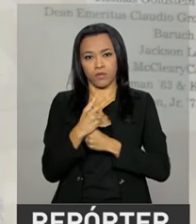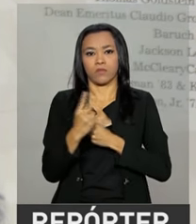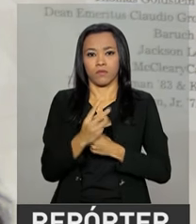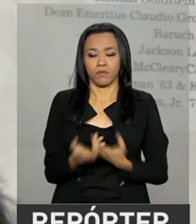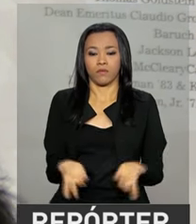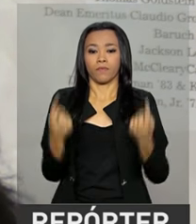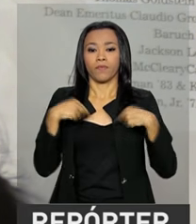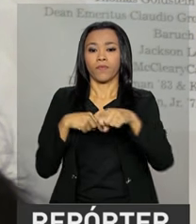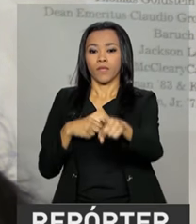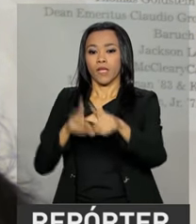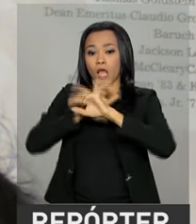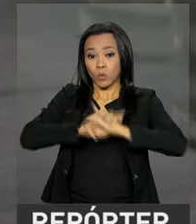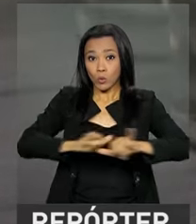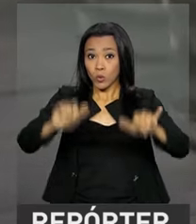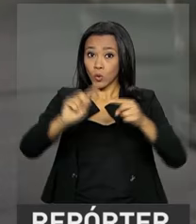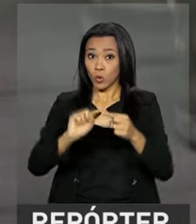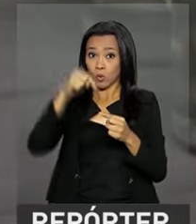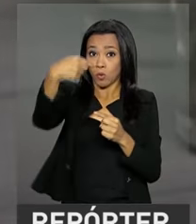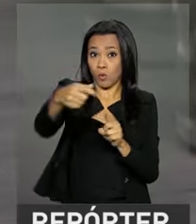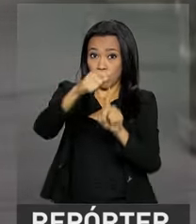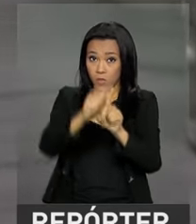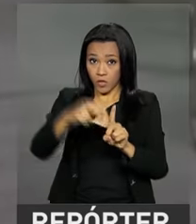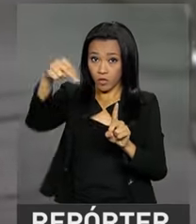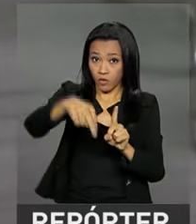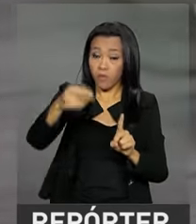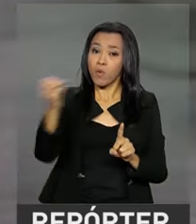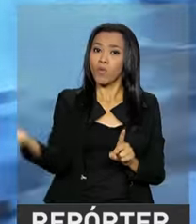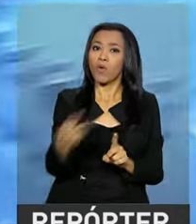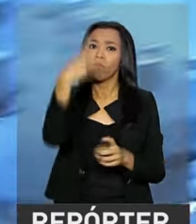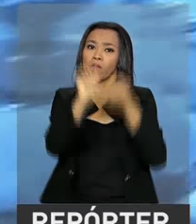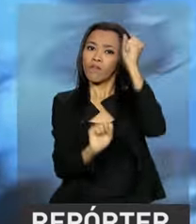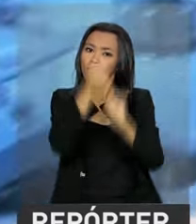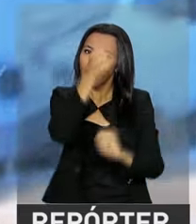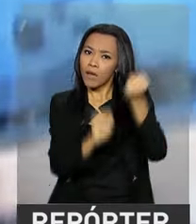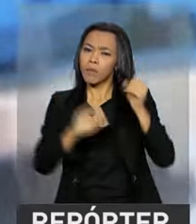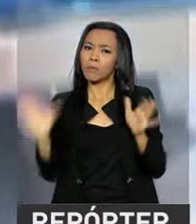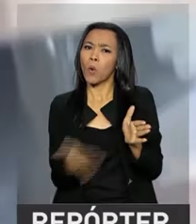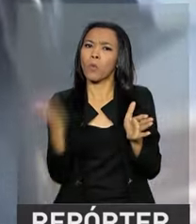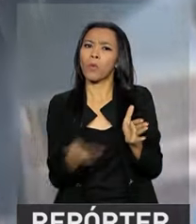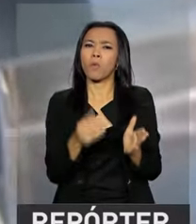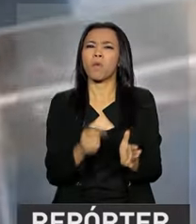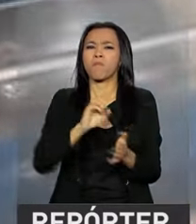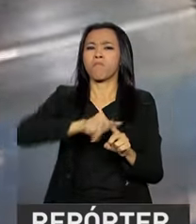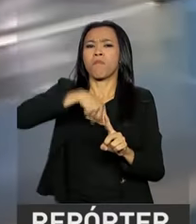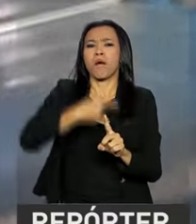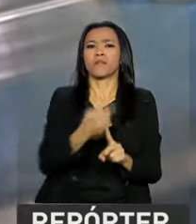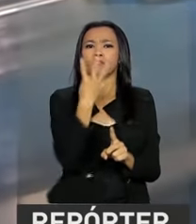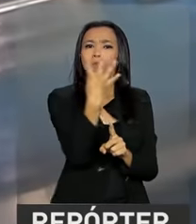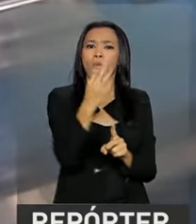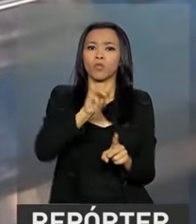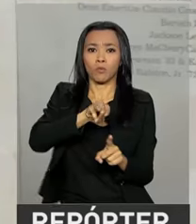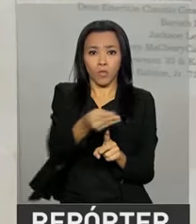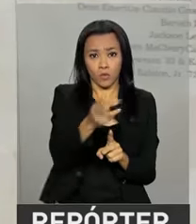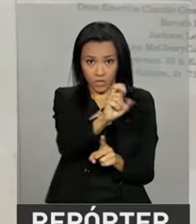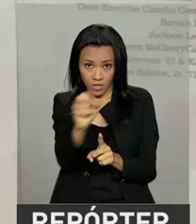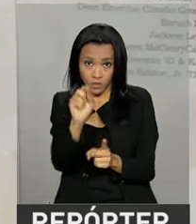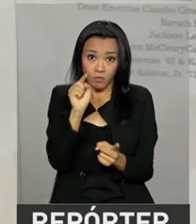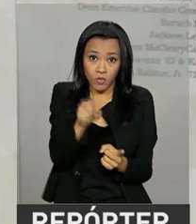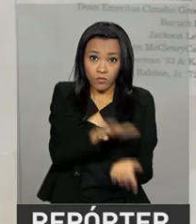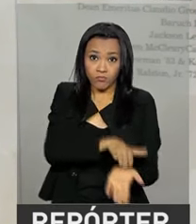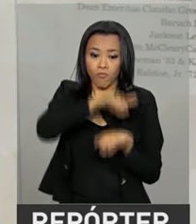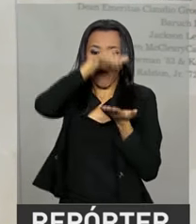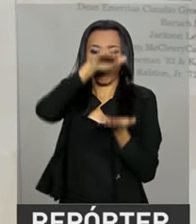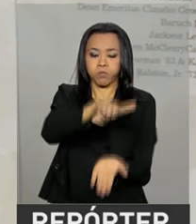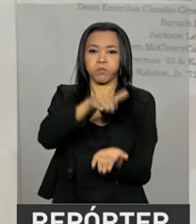anunciou que a partir de novembro uma nova fábrica vai passar a produzir mais quatro milhões e meio de vacinas do brasil nós estamos